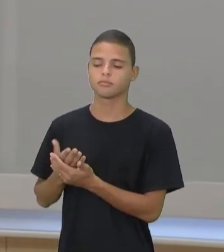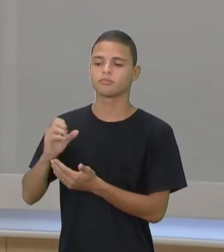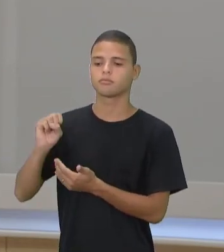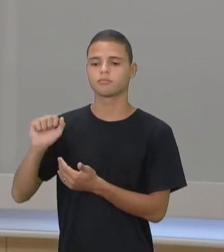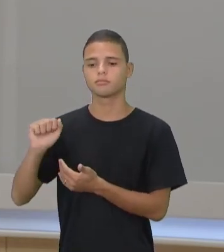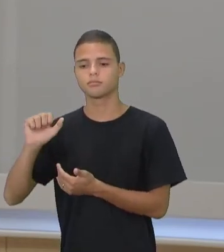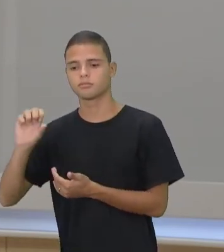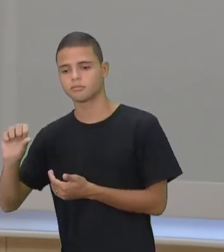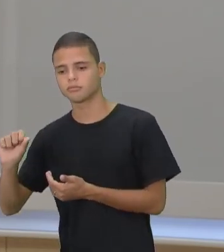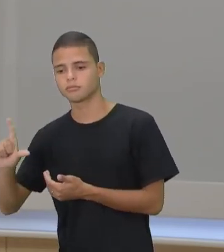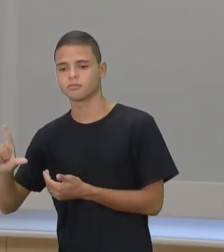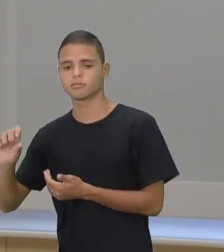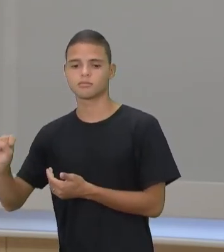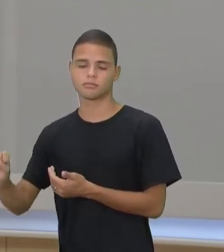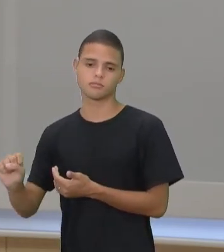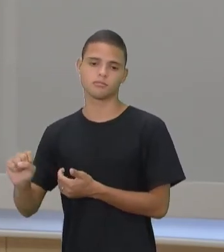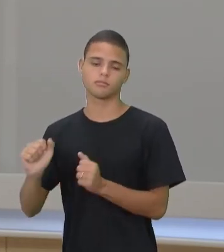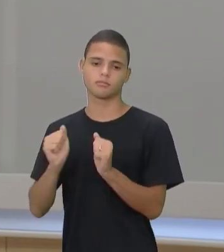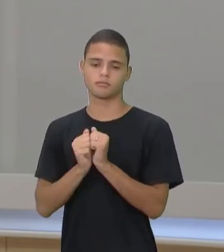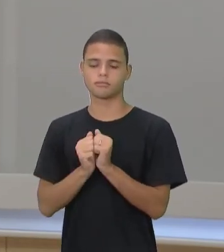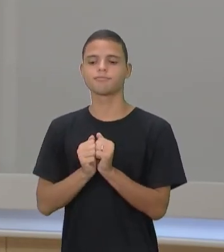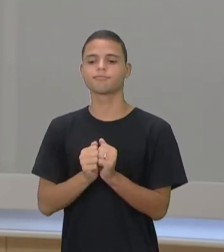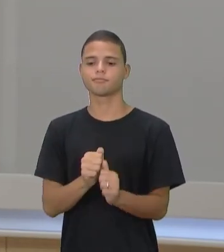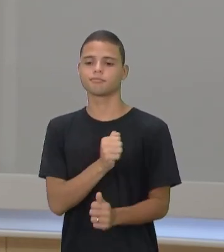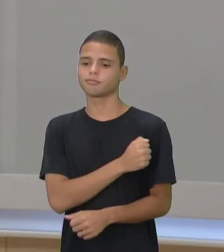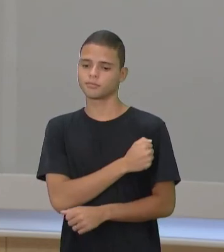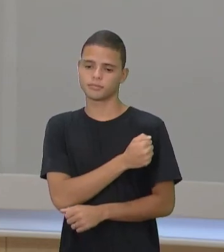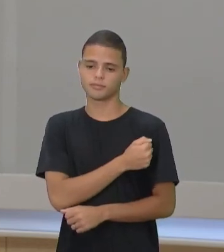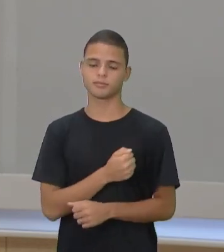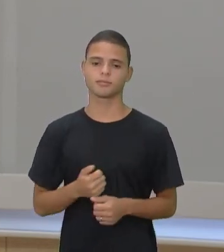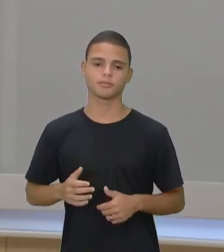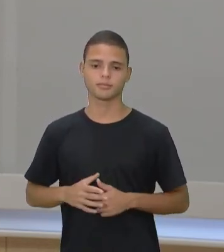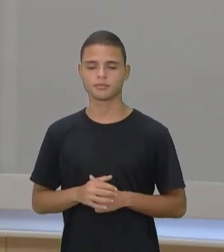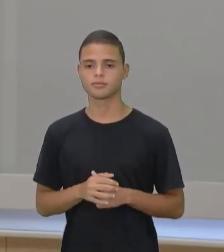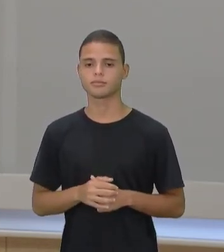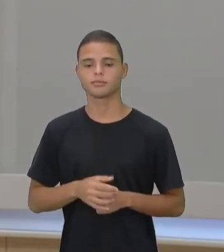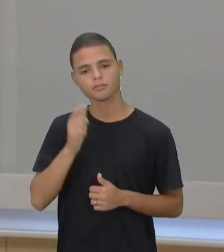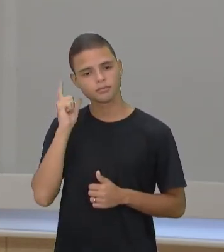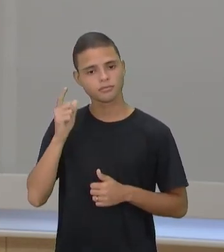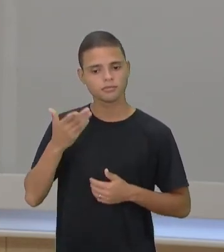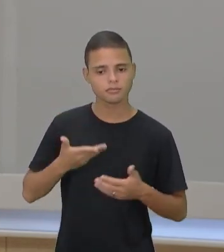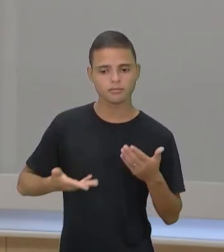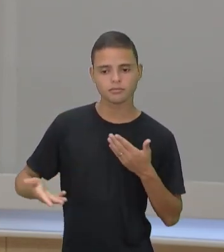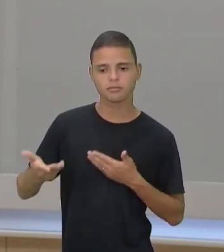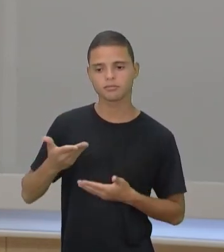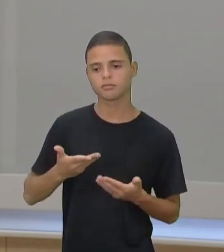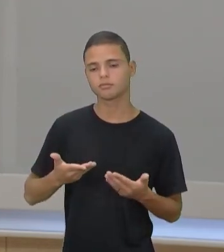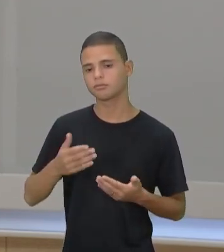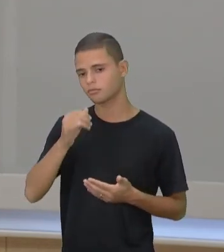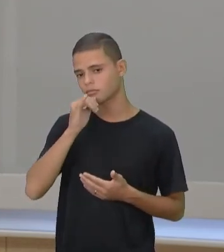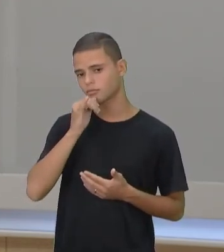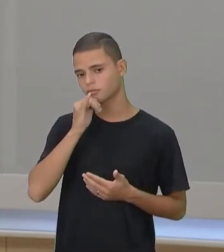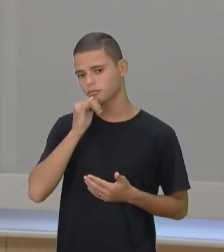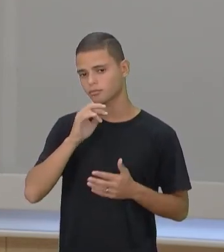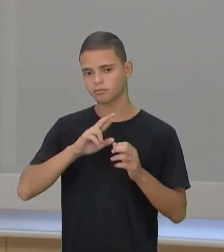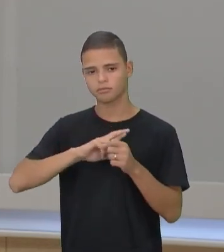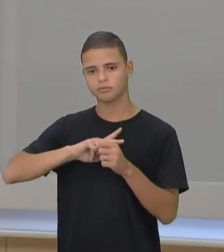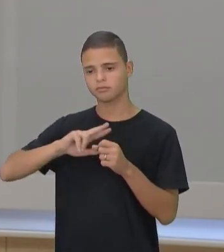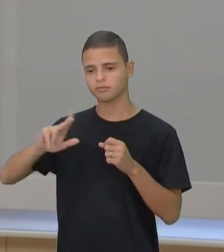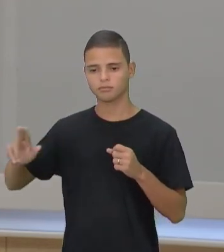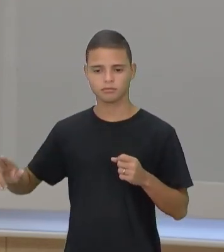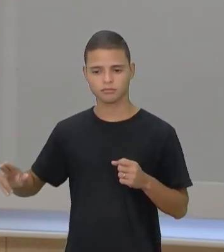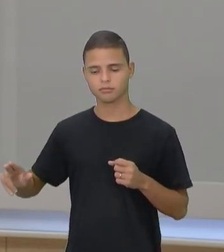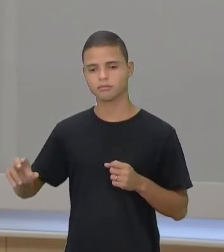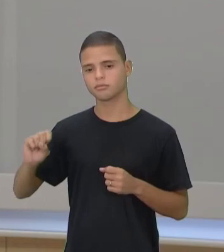diferentes sais com o seu estudante. Então, só para que você tenha ideia, estudante, nós temos diversos